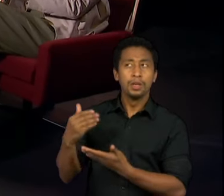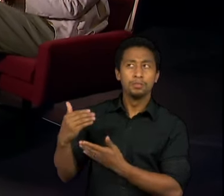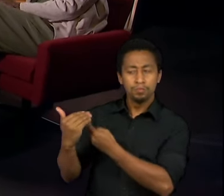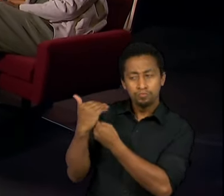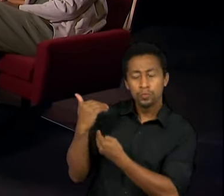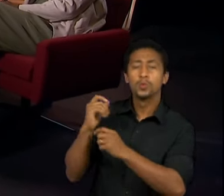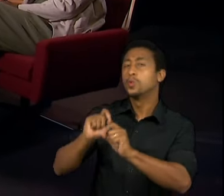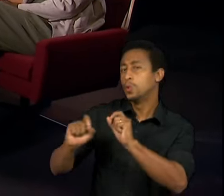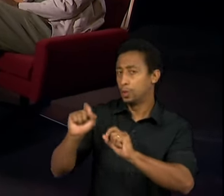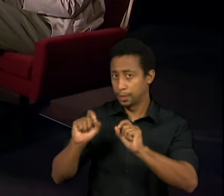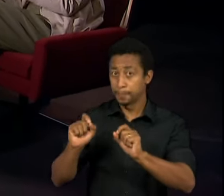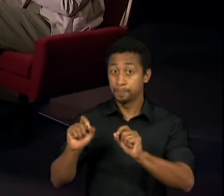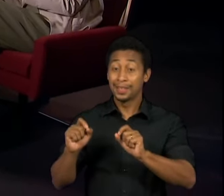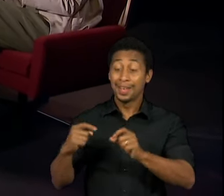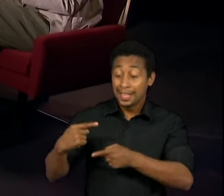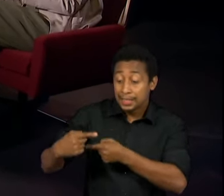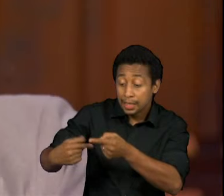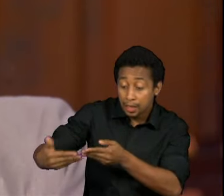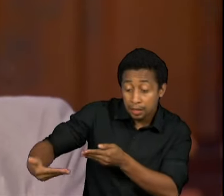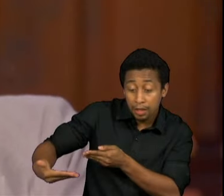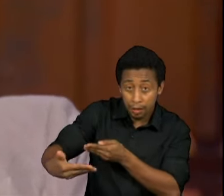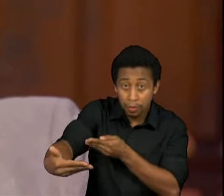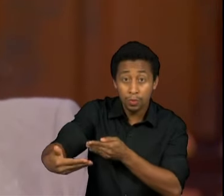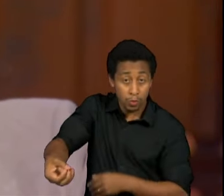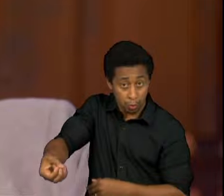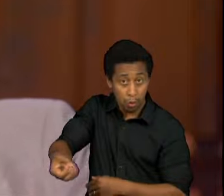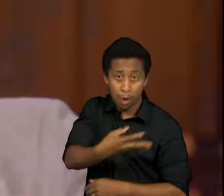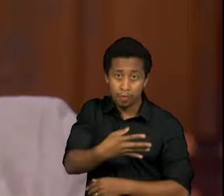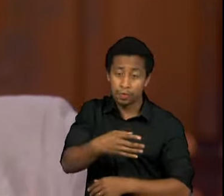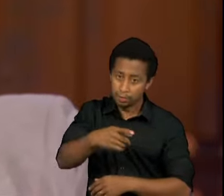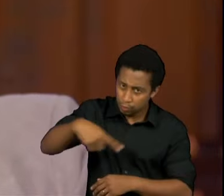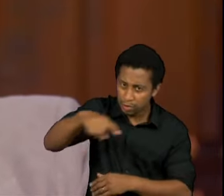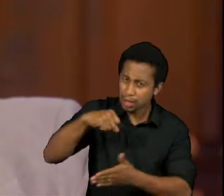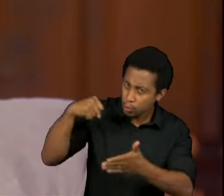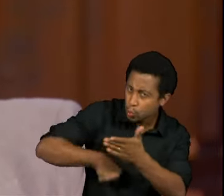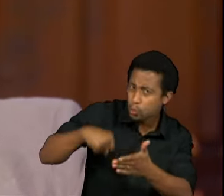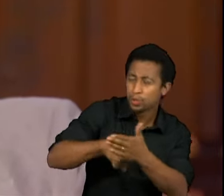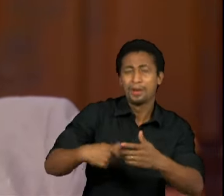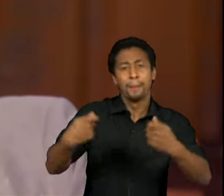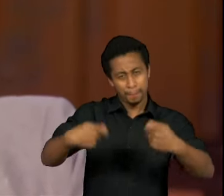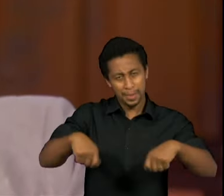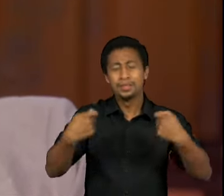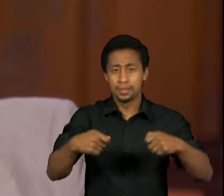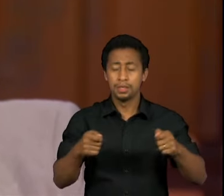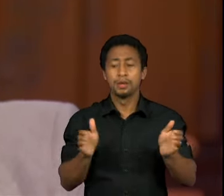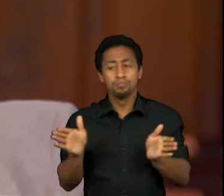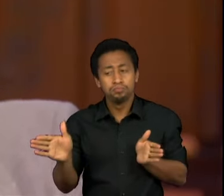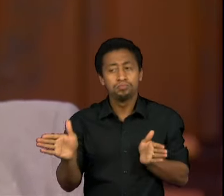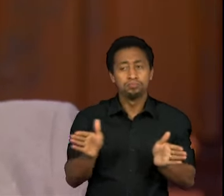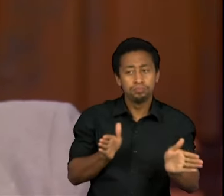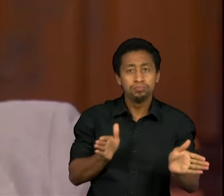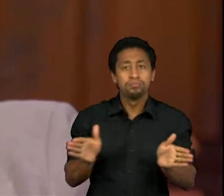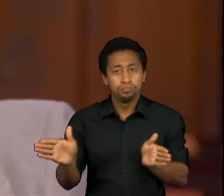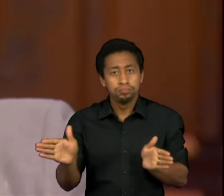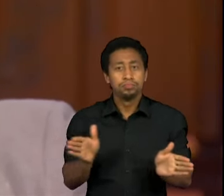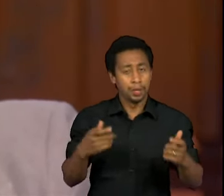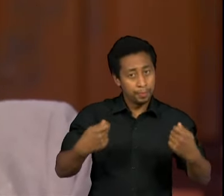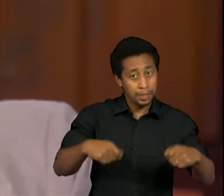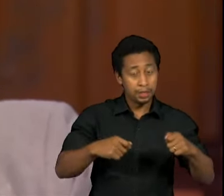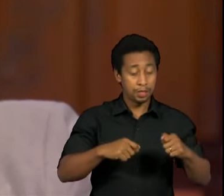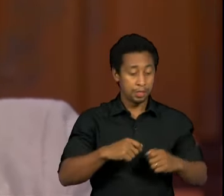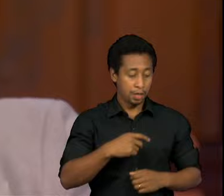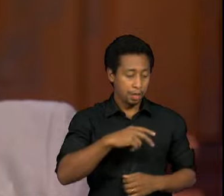equilibrar as coisas cuidar de vocês também linda gente fica nessa coisa de lutar lutar lutar e às vezes a gente não